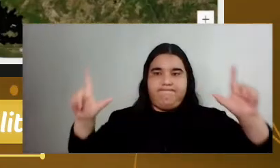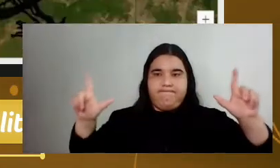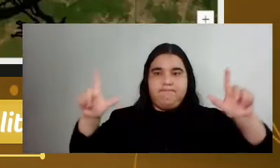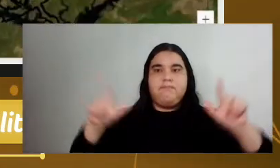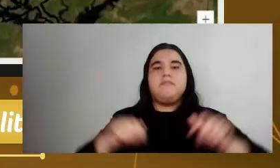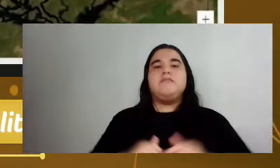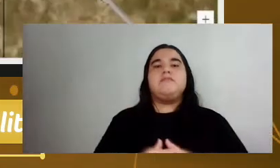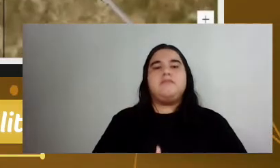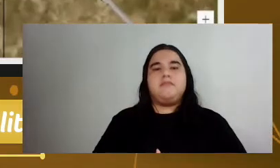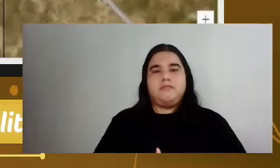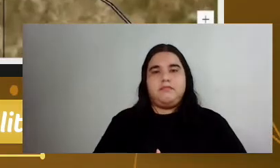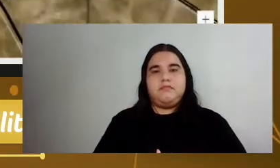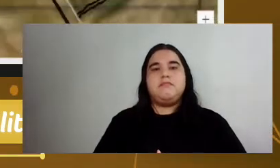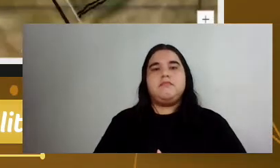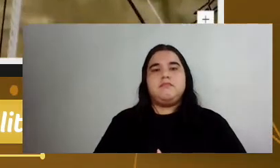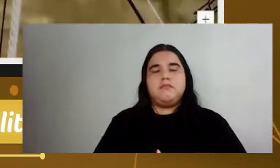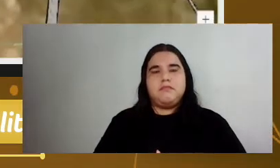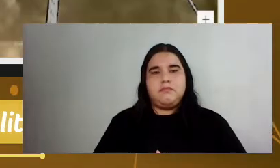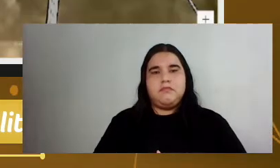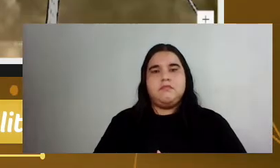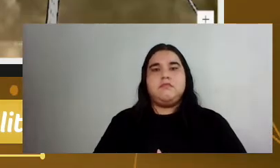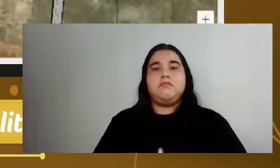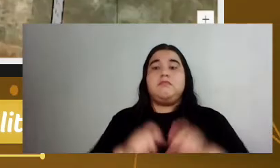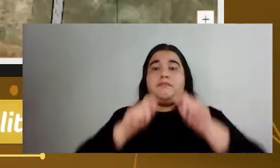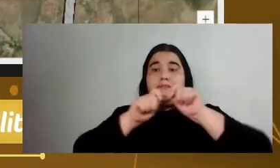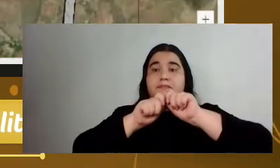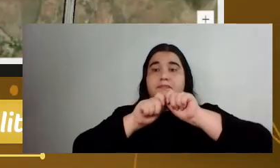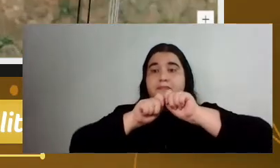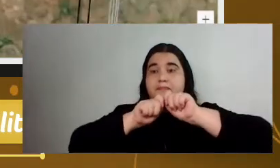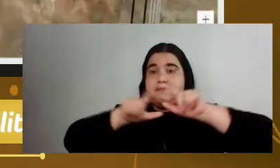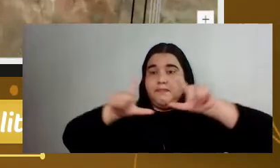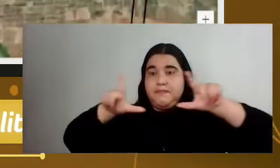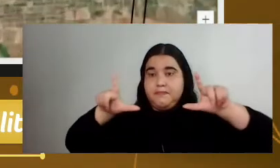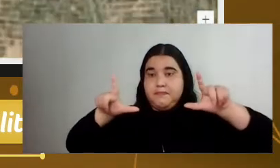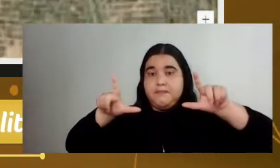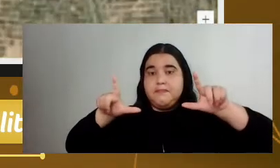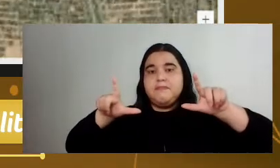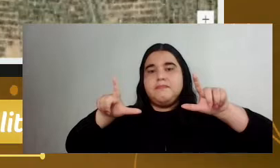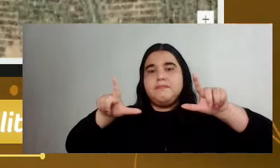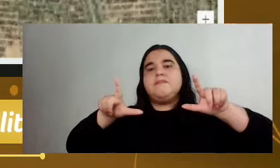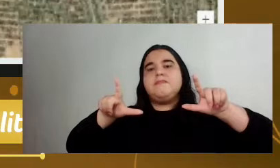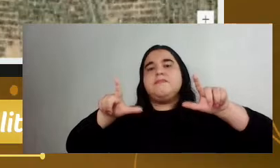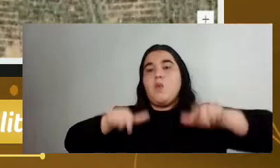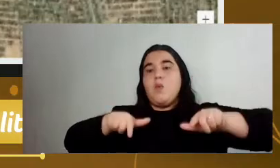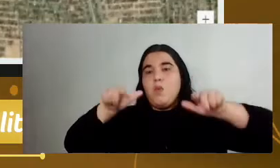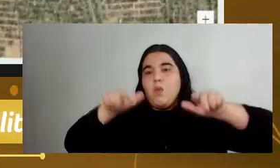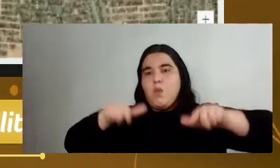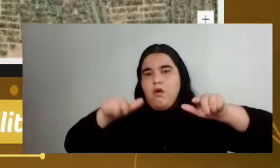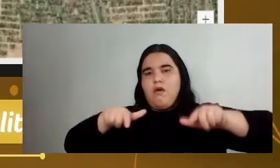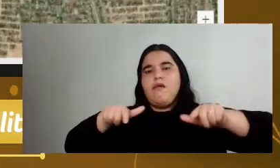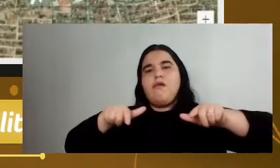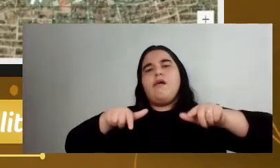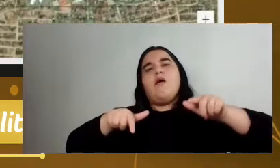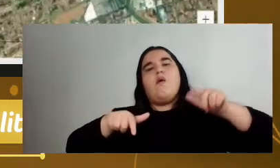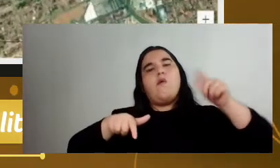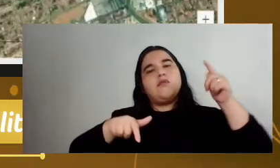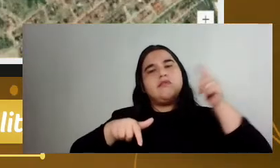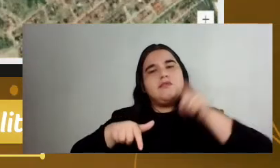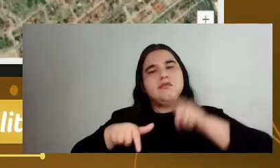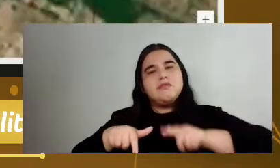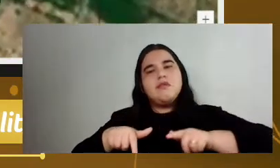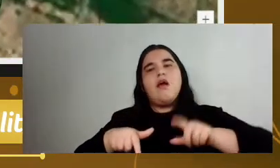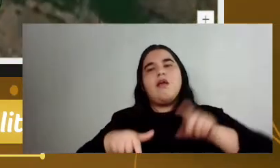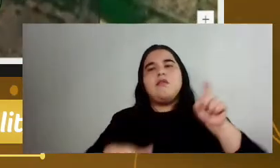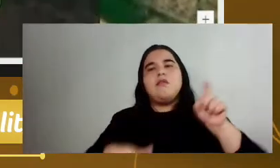e não está. Então, a gente, dando um zoom aqui no mapa, ele é totalmente... A gente consegue interagir com ele e